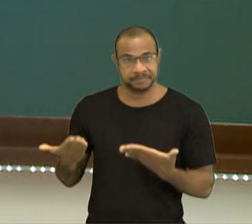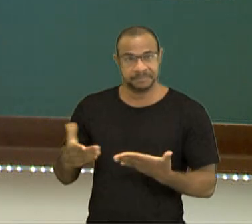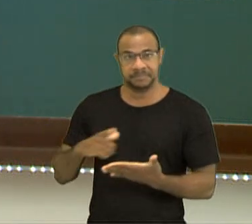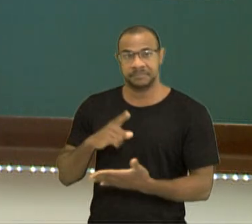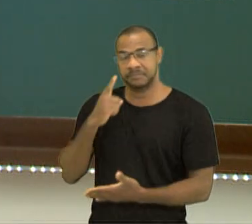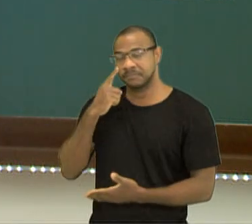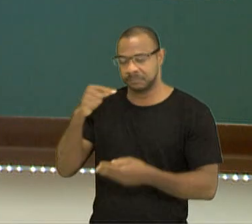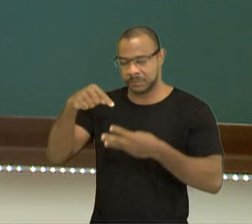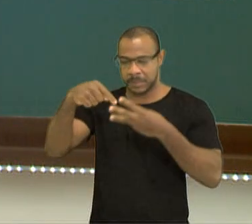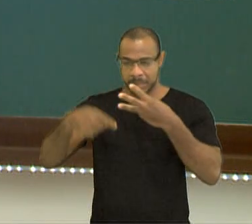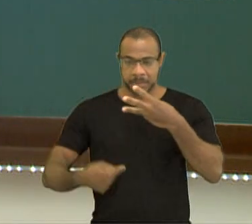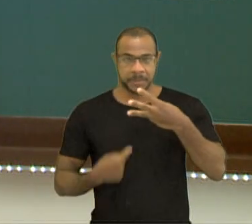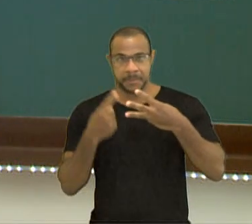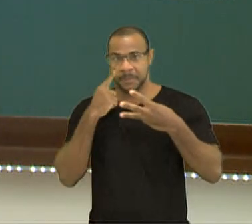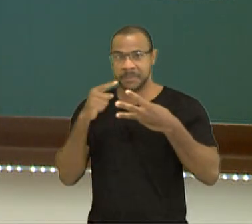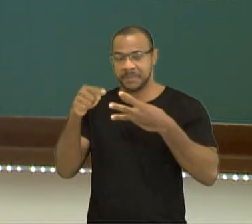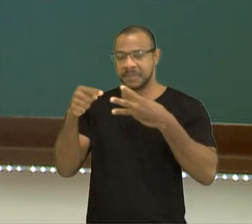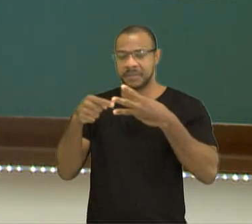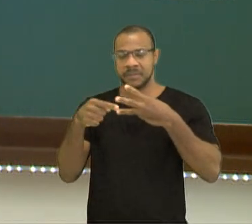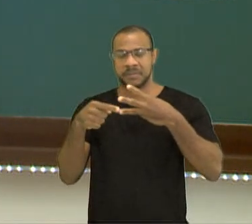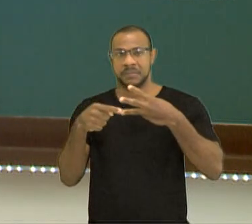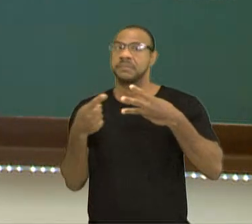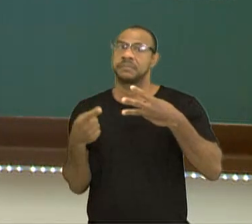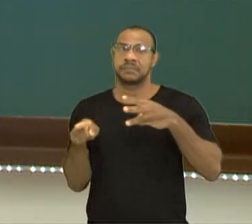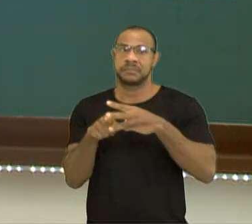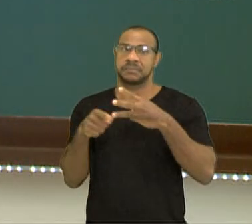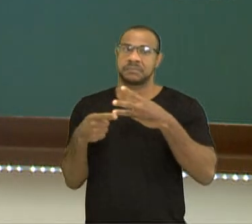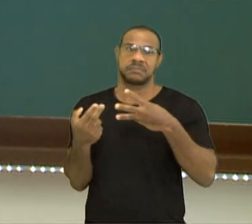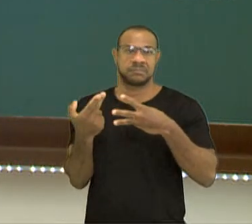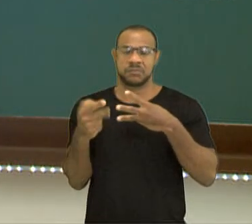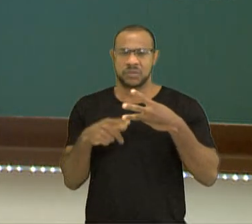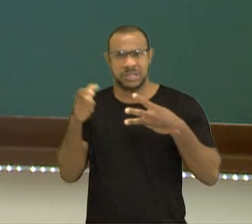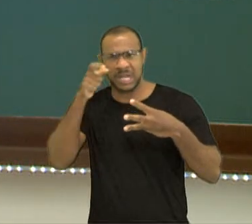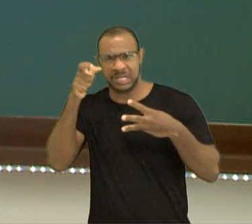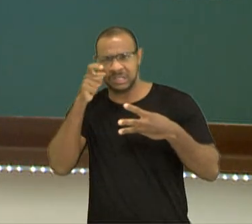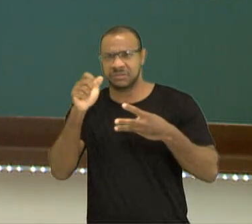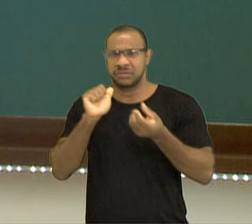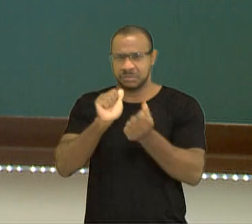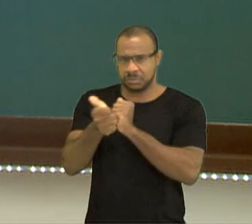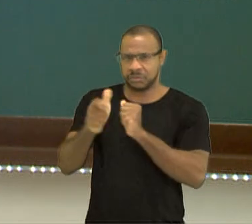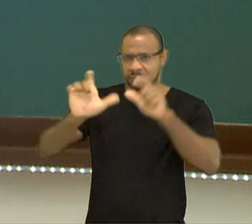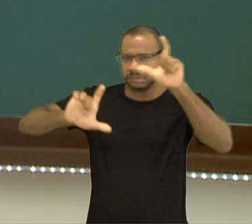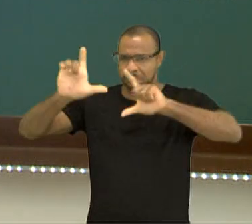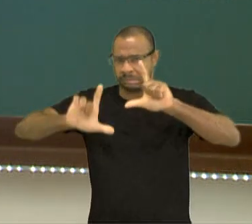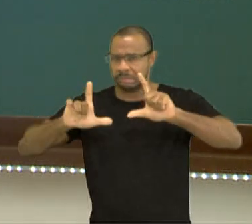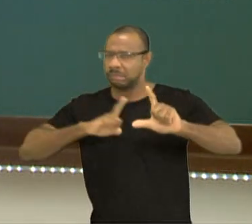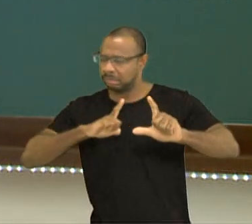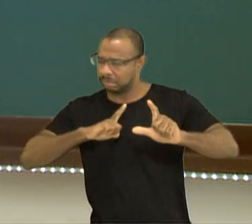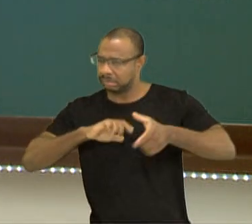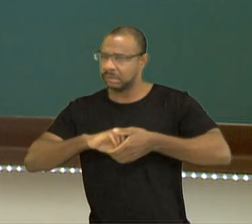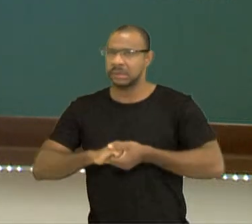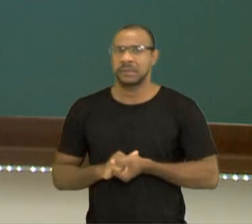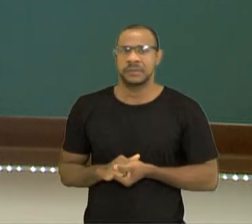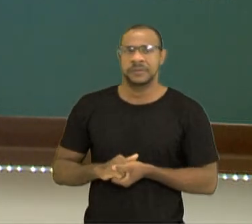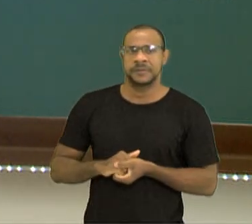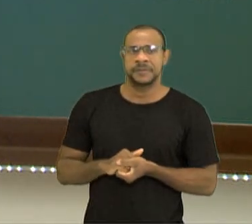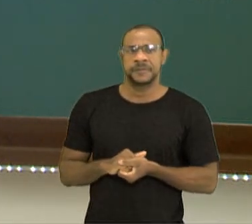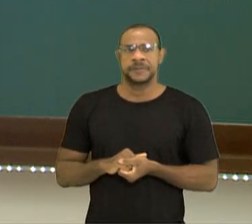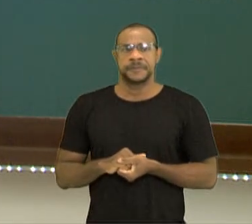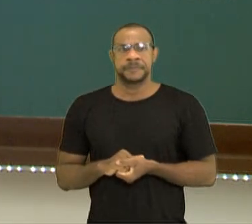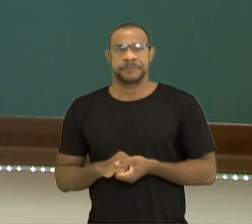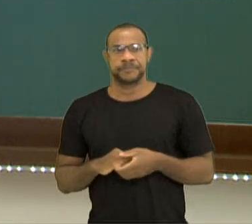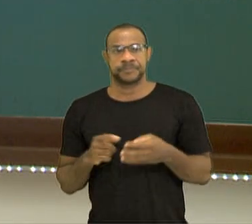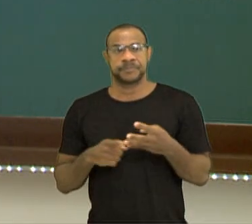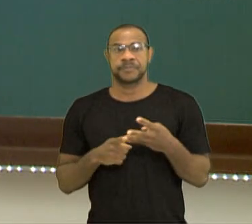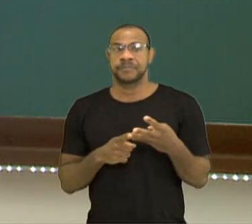como a número 3, né? Do you watch sports on TV? Você assiste esportes na TV? Yes, I do, no, I don't. Se